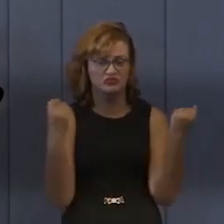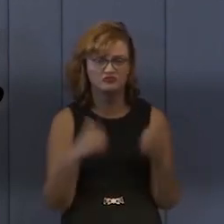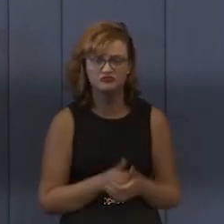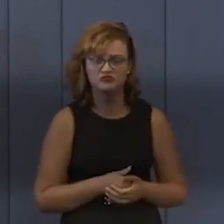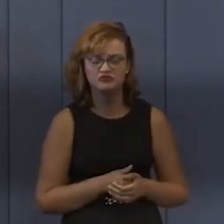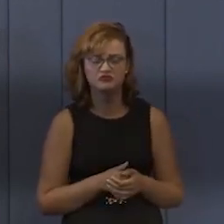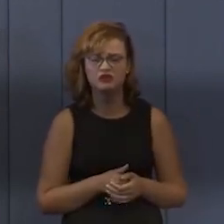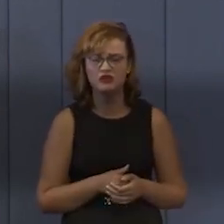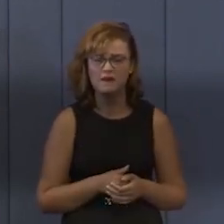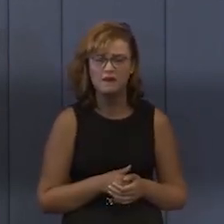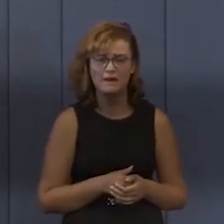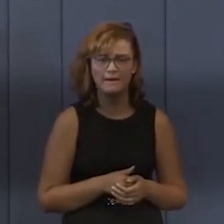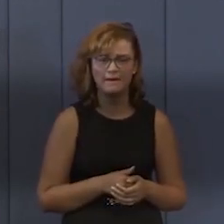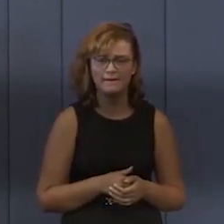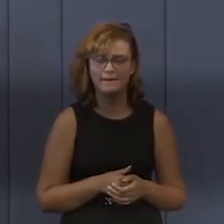Impossível.